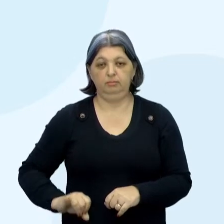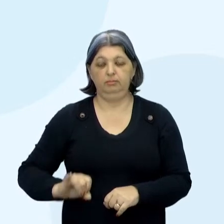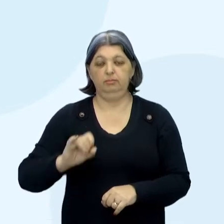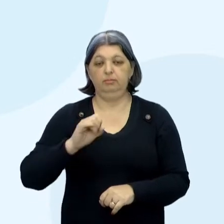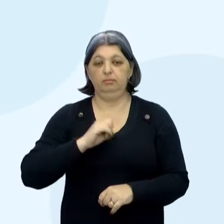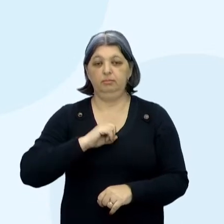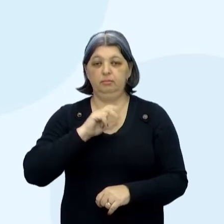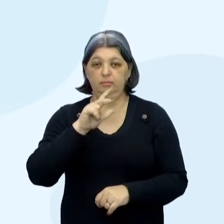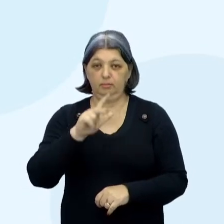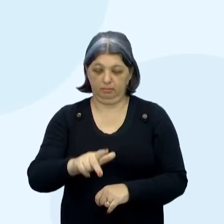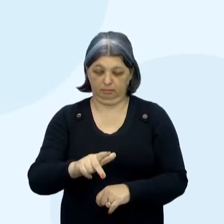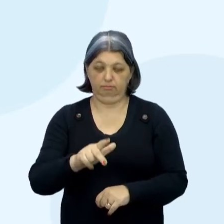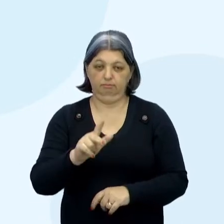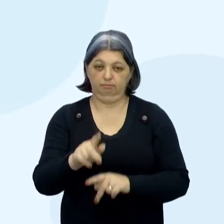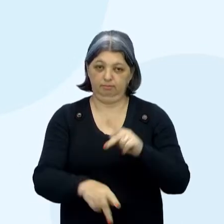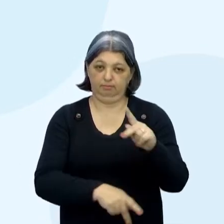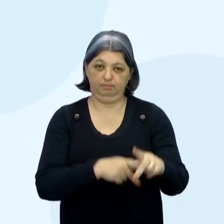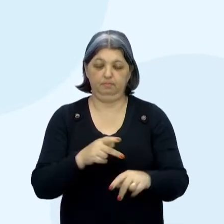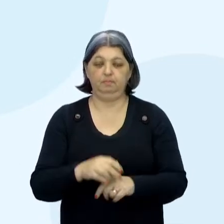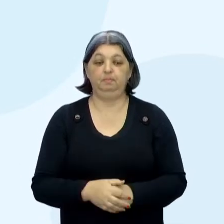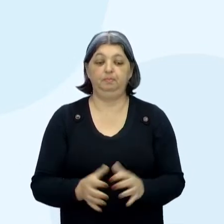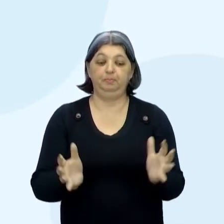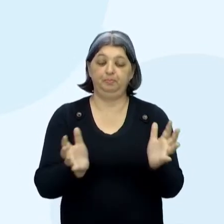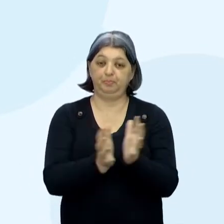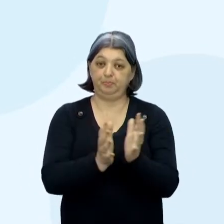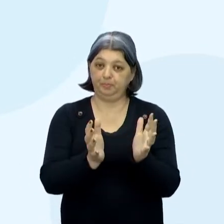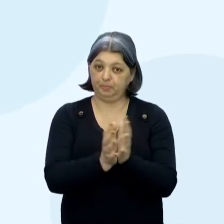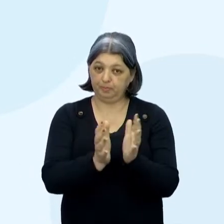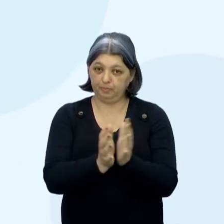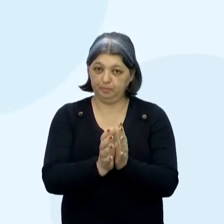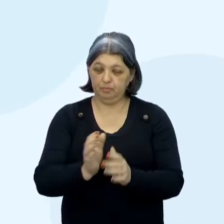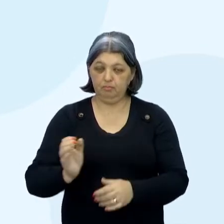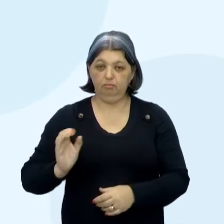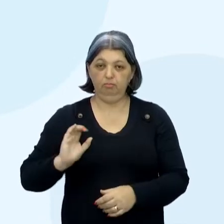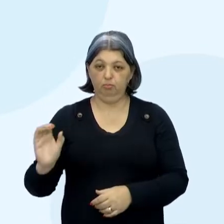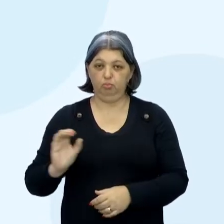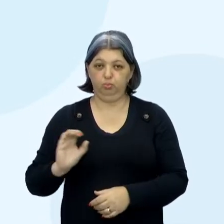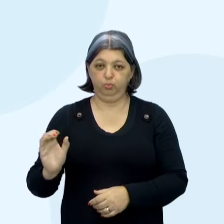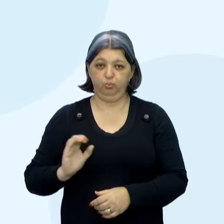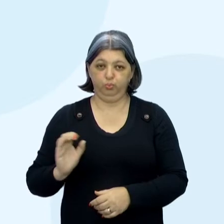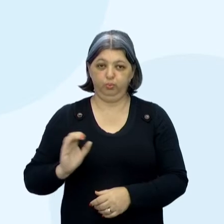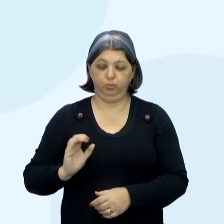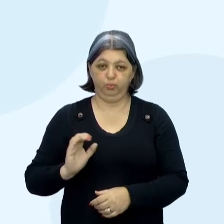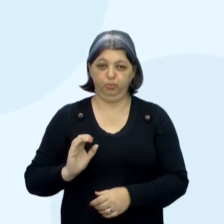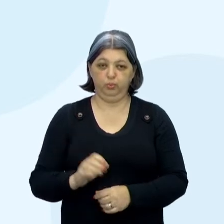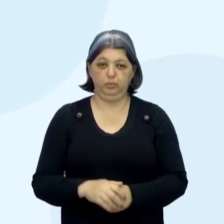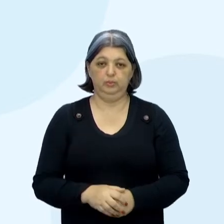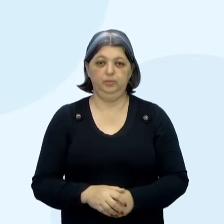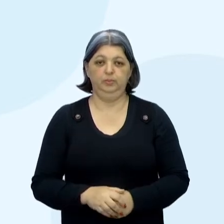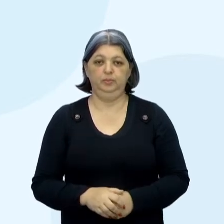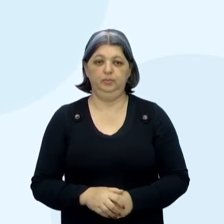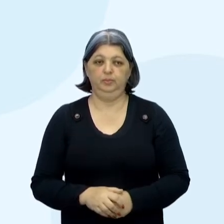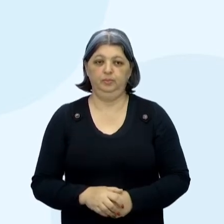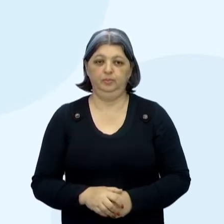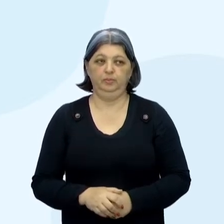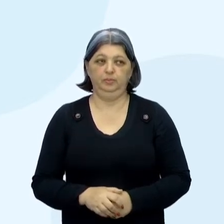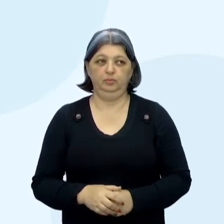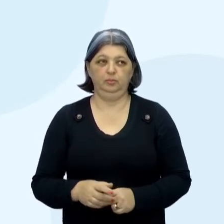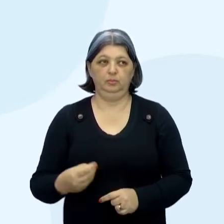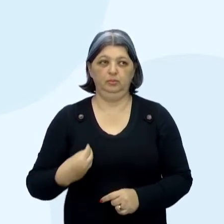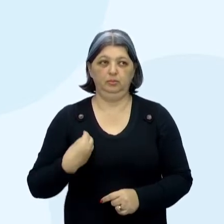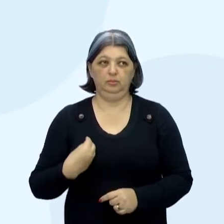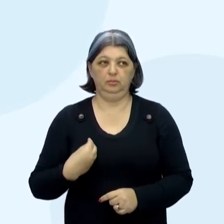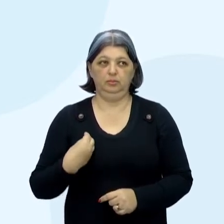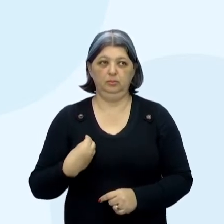Português, a elite portuguesa, ela vai viver